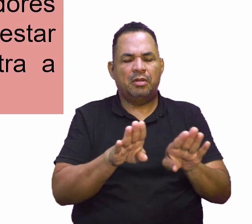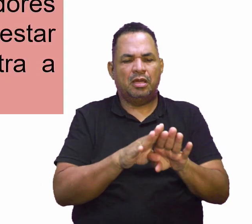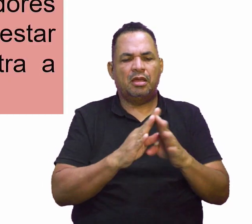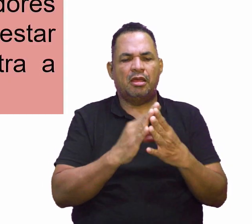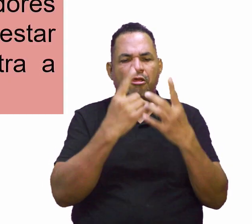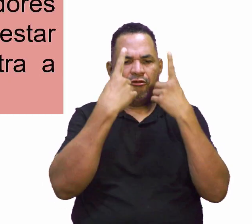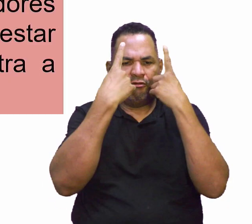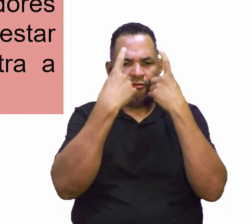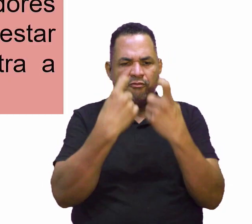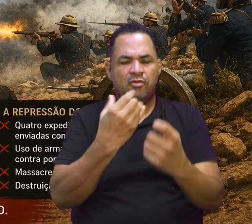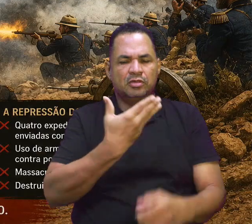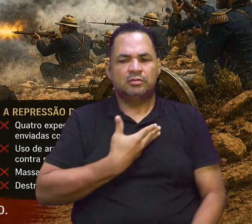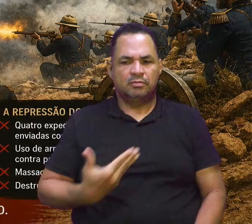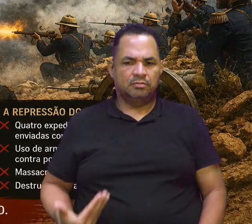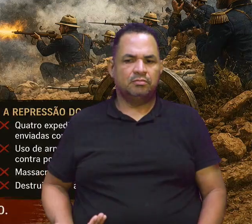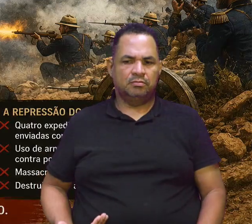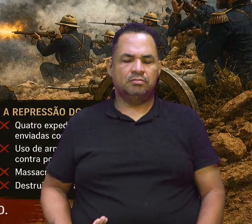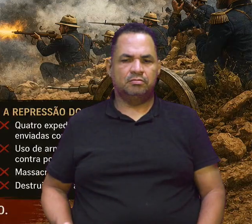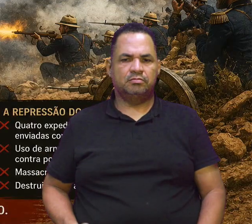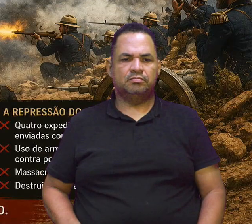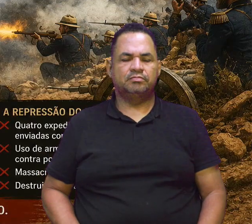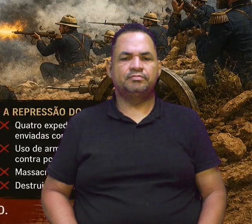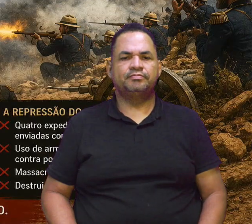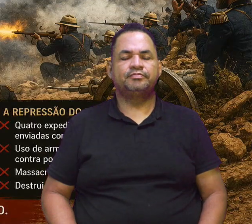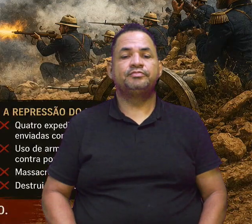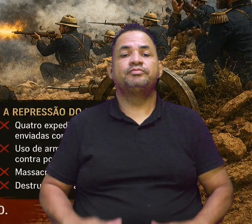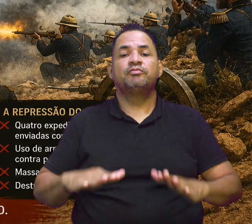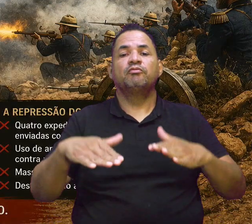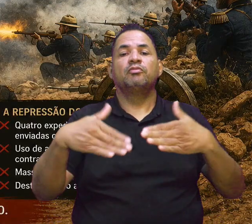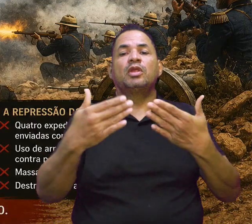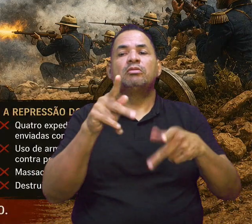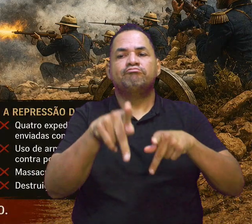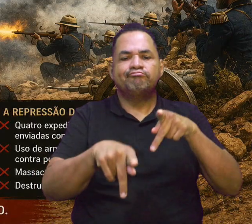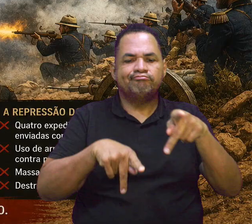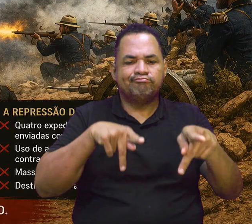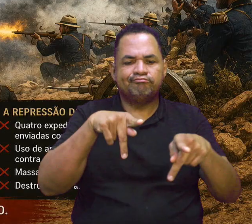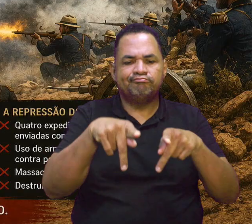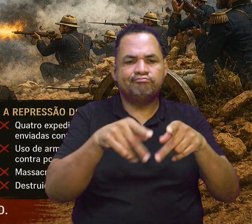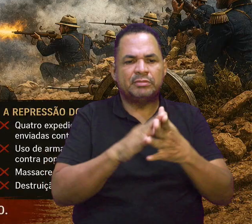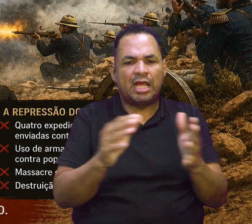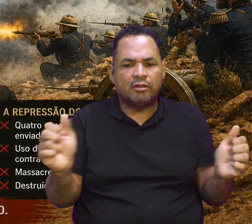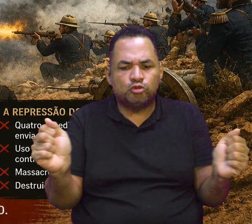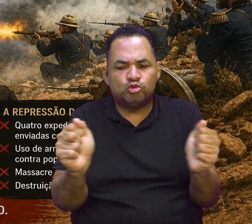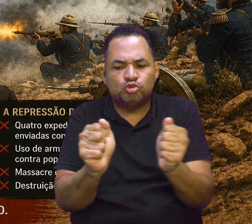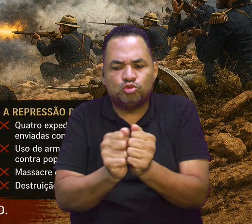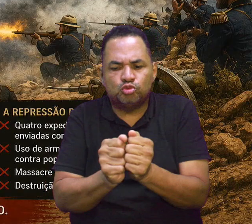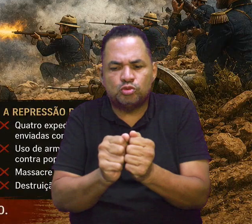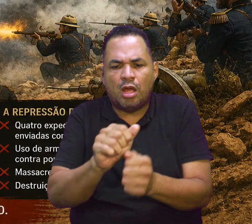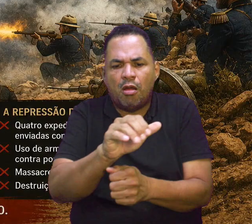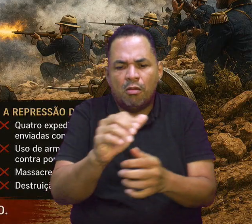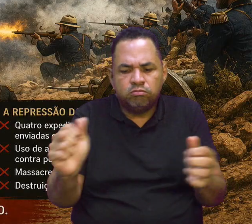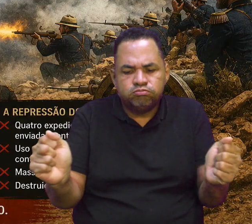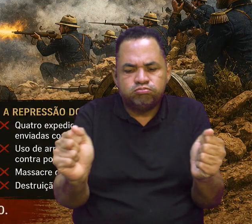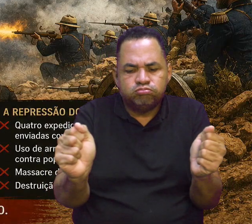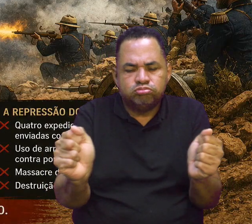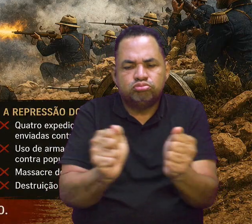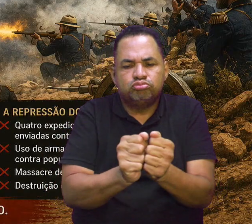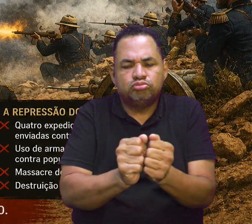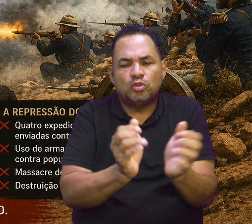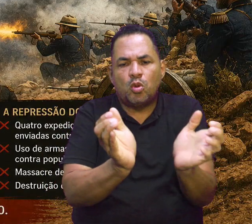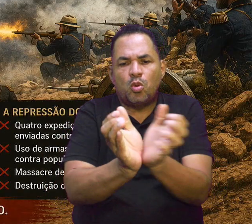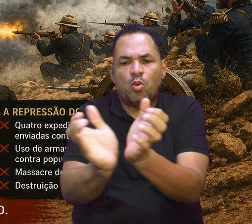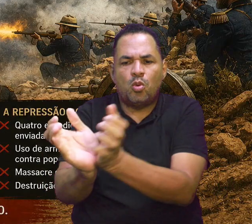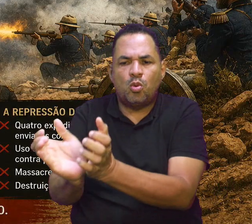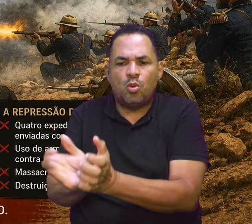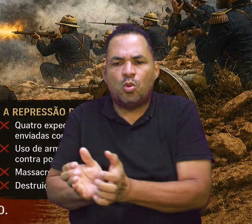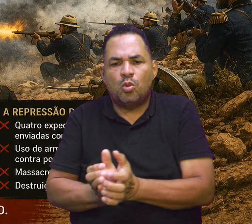do Estado. E aí, quando essa população ela se junta, dá o quê? Forma esses